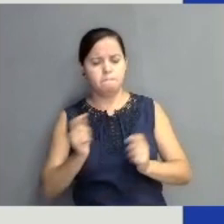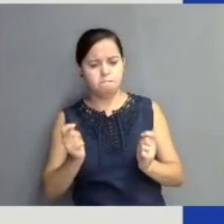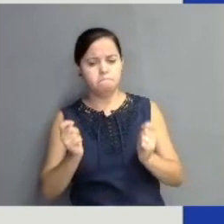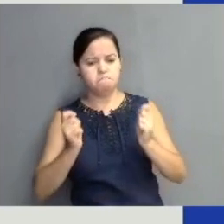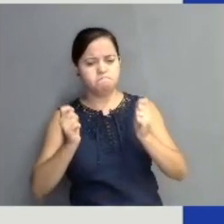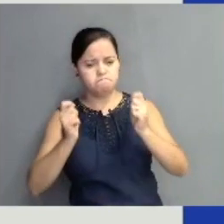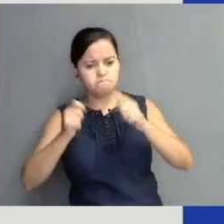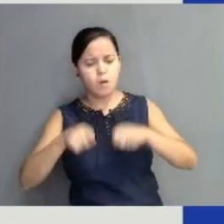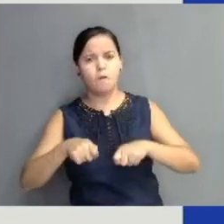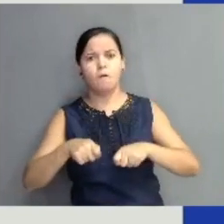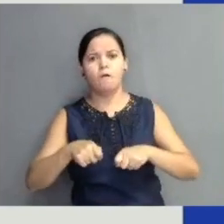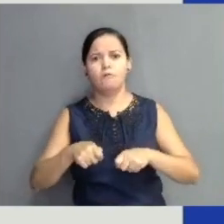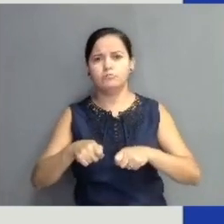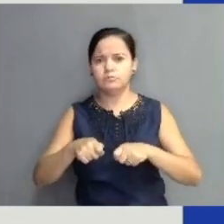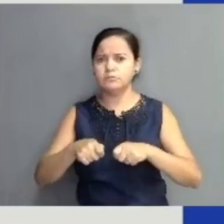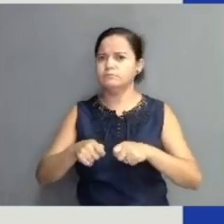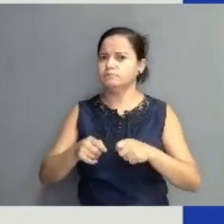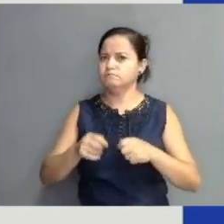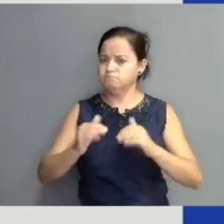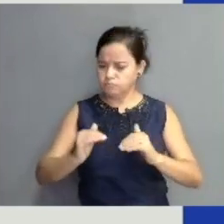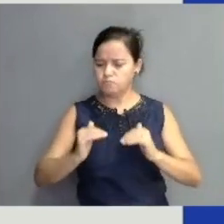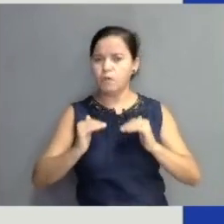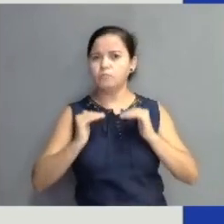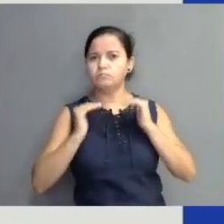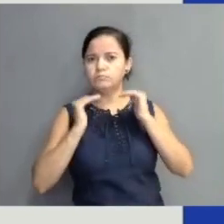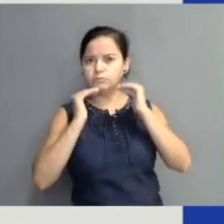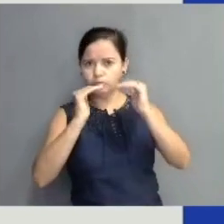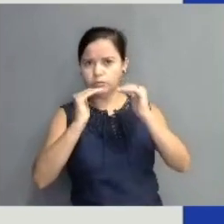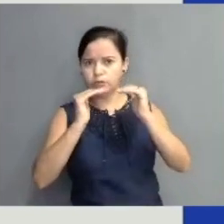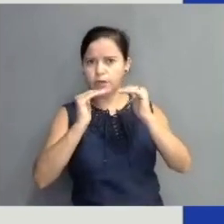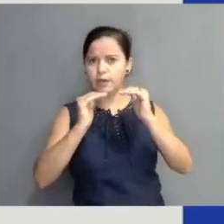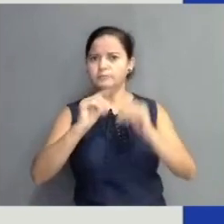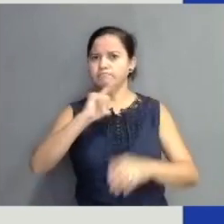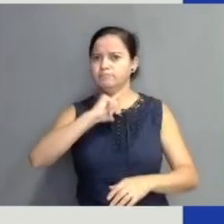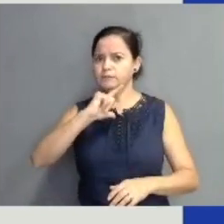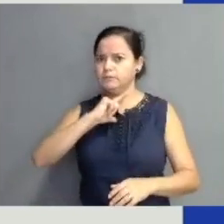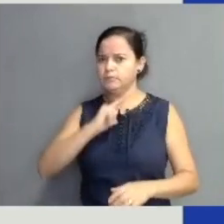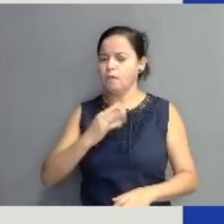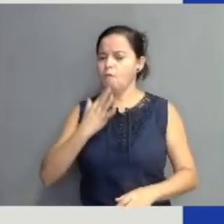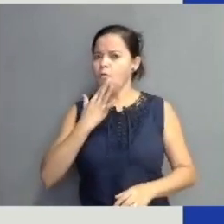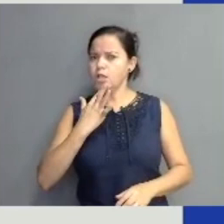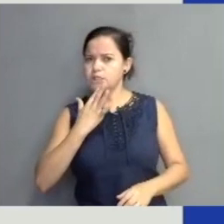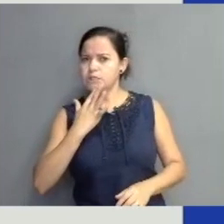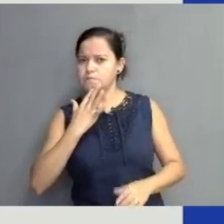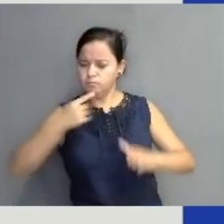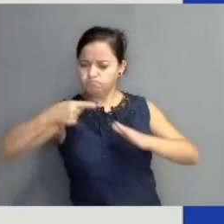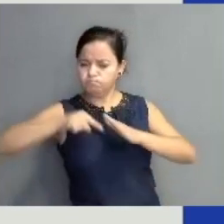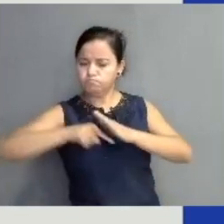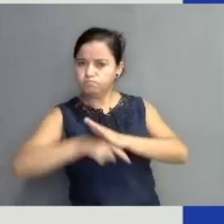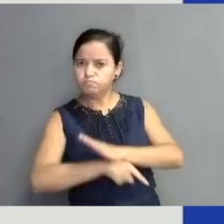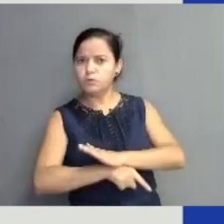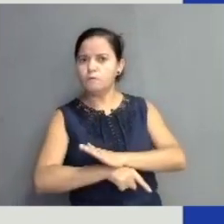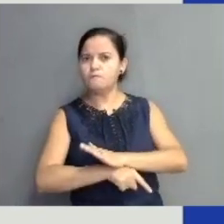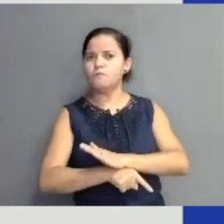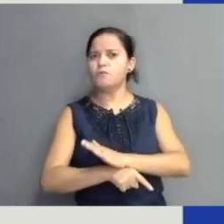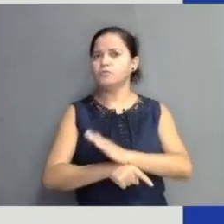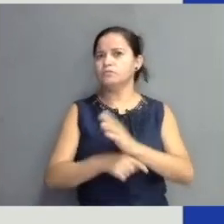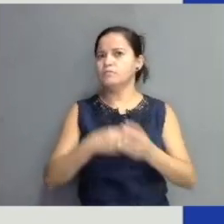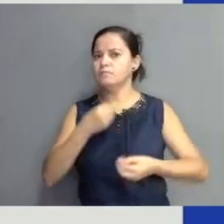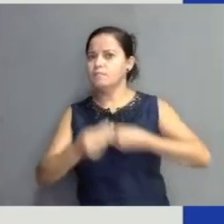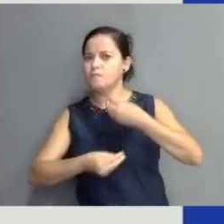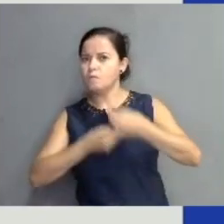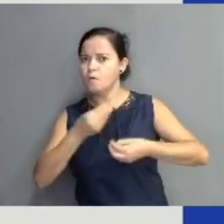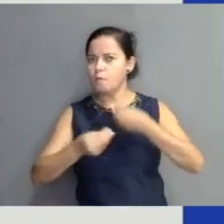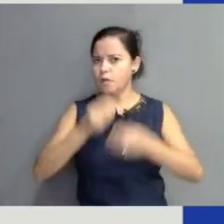saber notório de uma autoridade, reconhecida em um certo domínio de conhecimento. É um modo de trazer para o